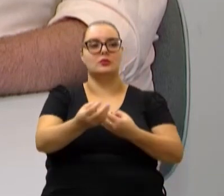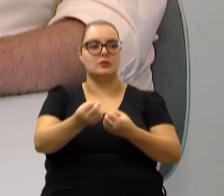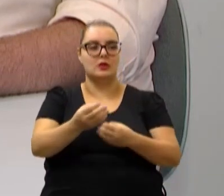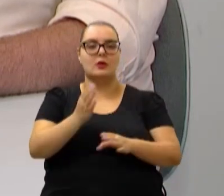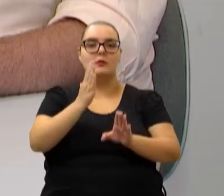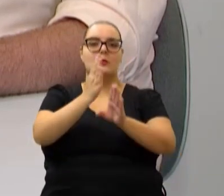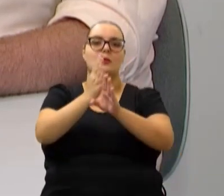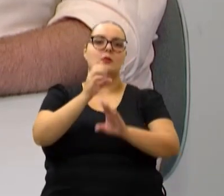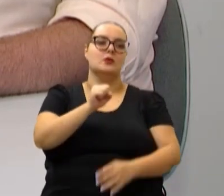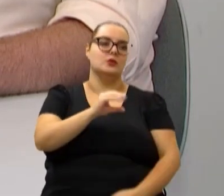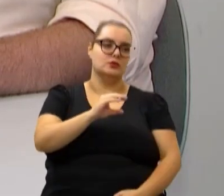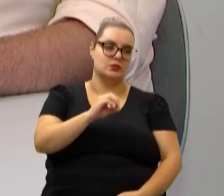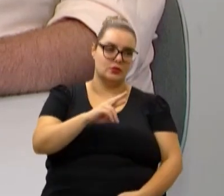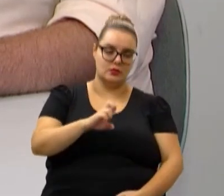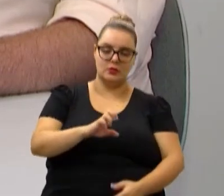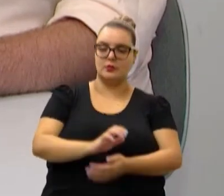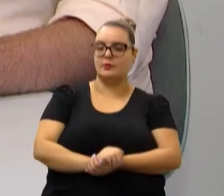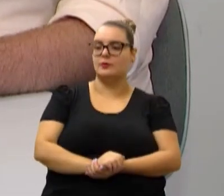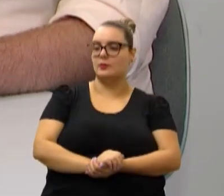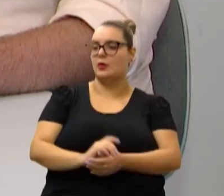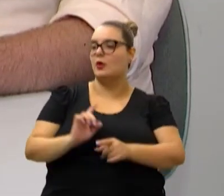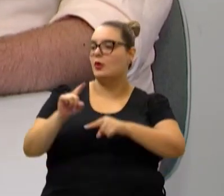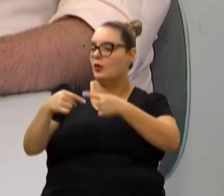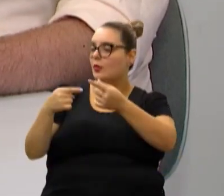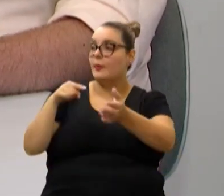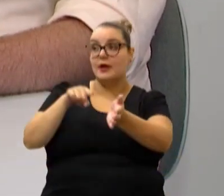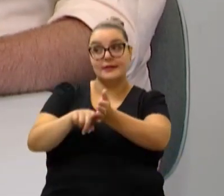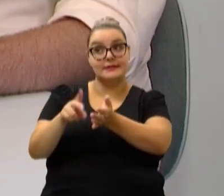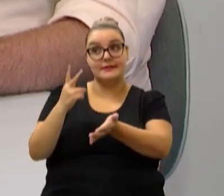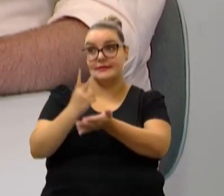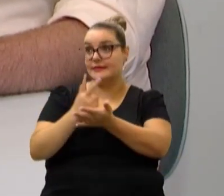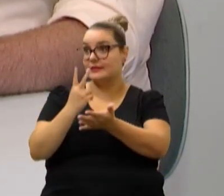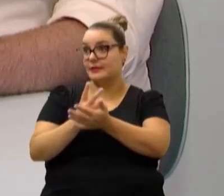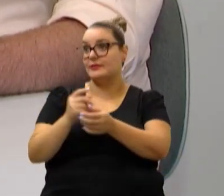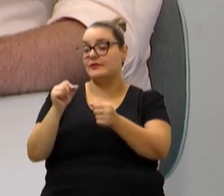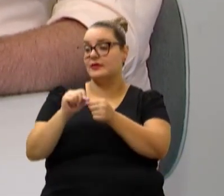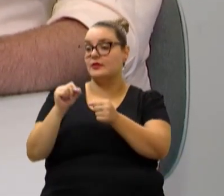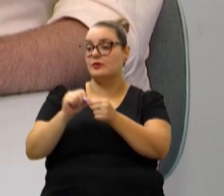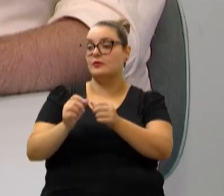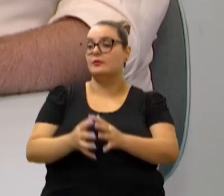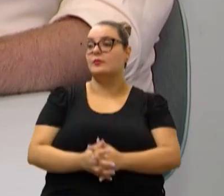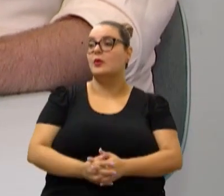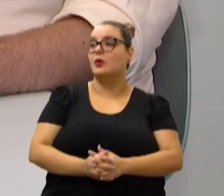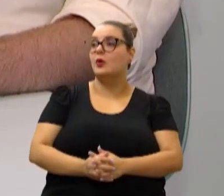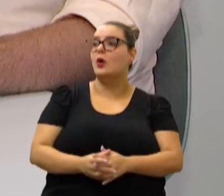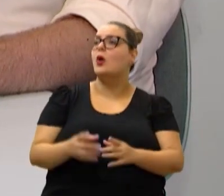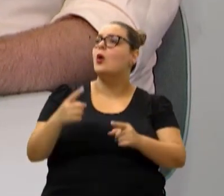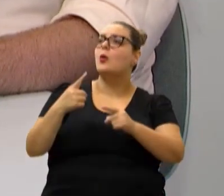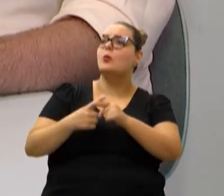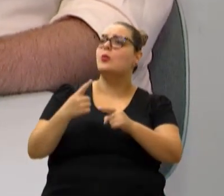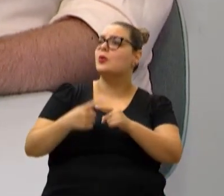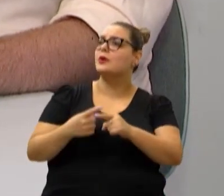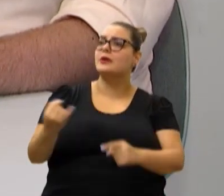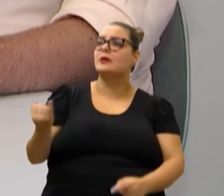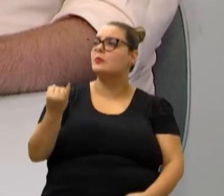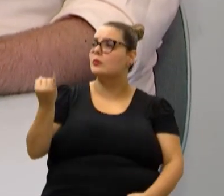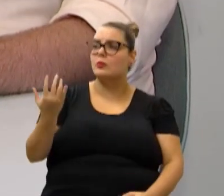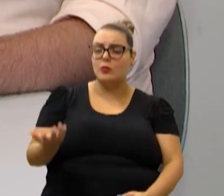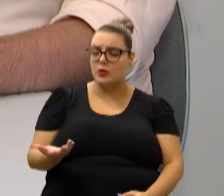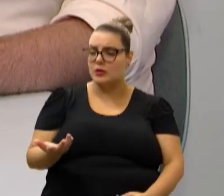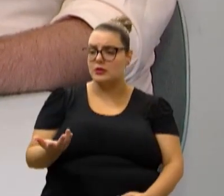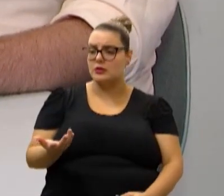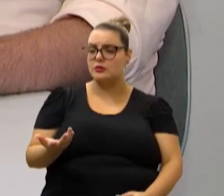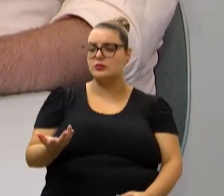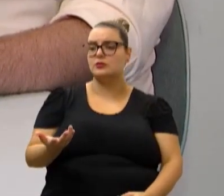informações necessárias para você descobrir o seu score. E outra pergunta que o pessoal também deve estar se fazendo, o porquê é importante, do